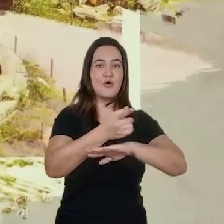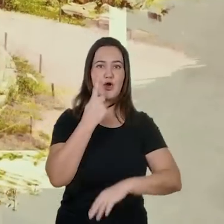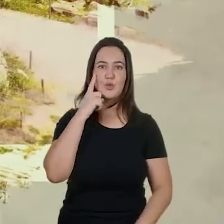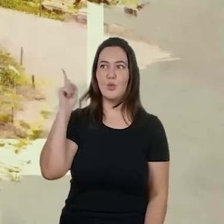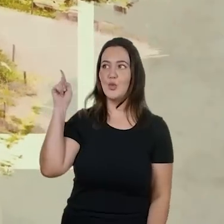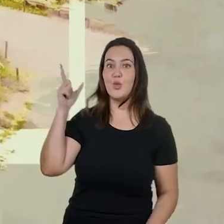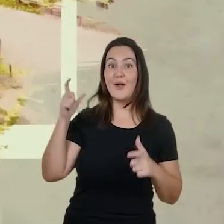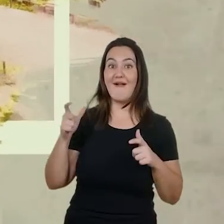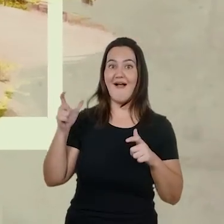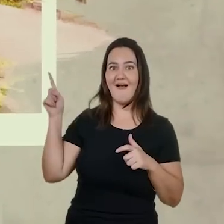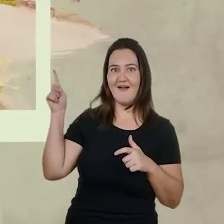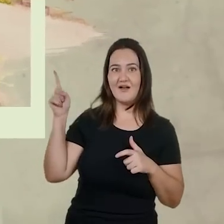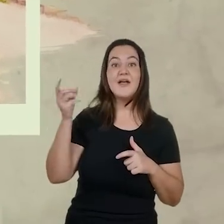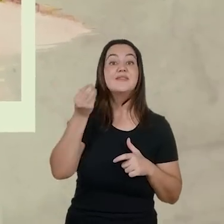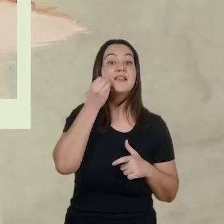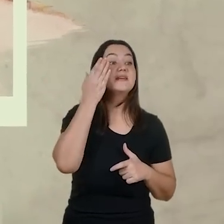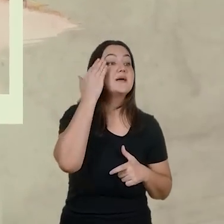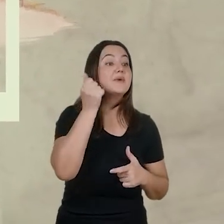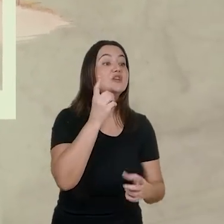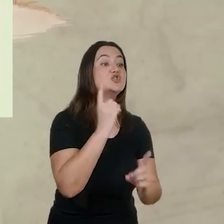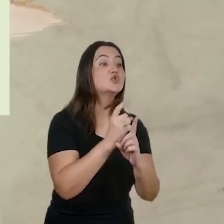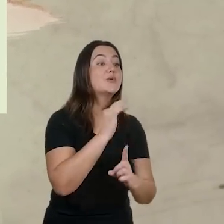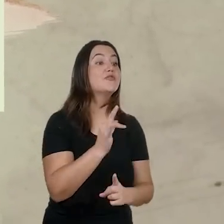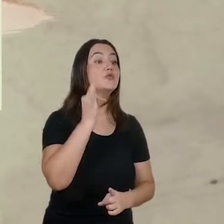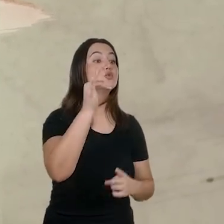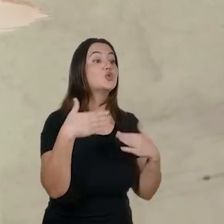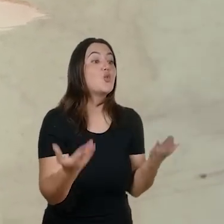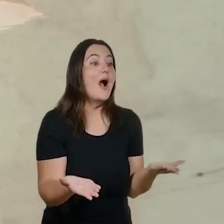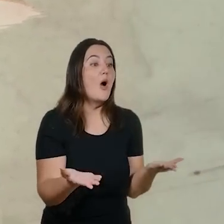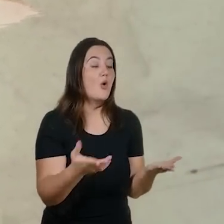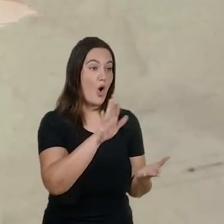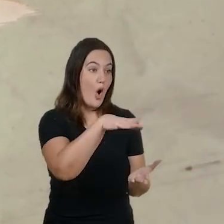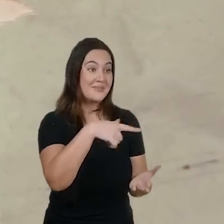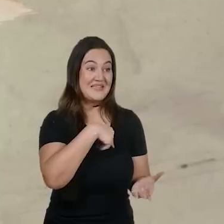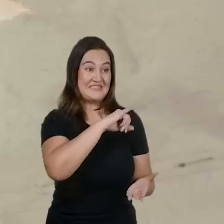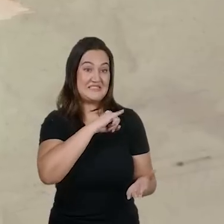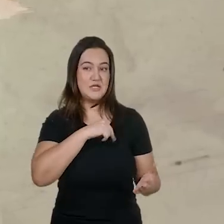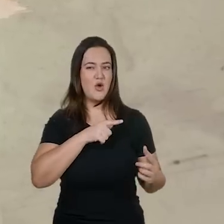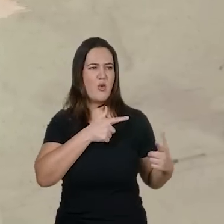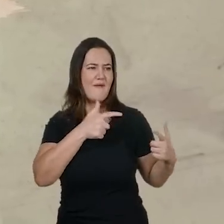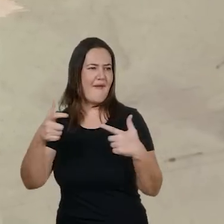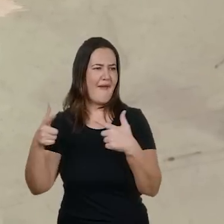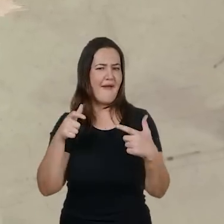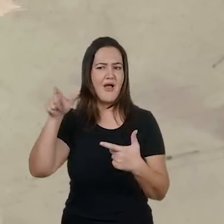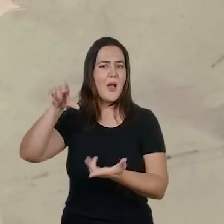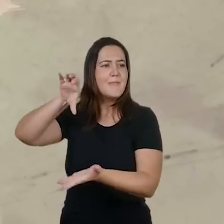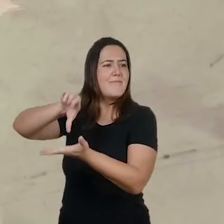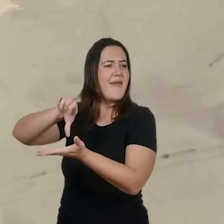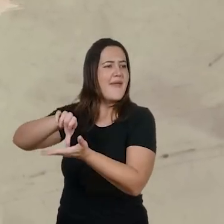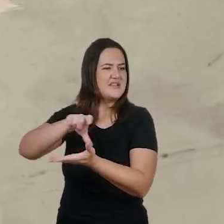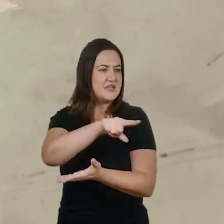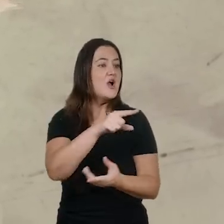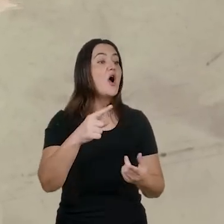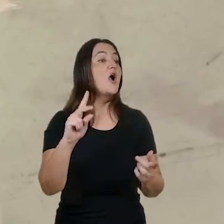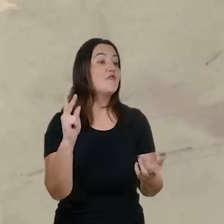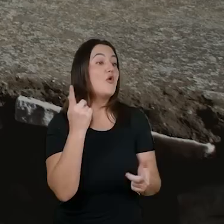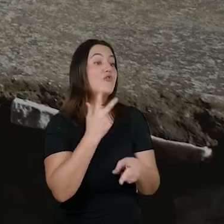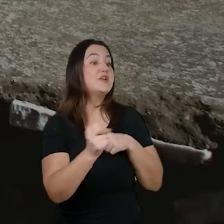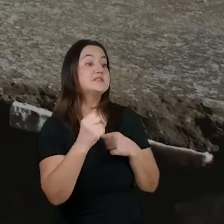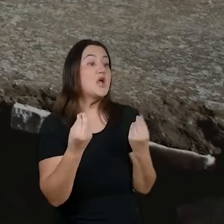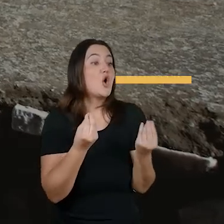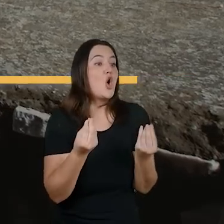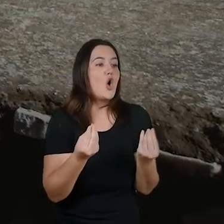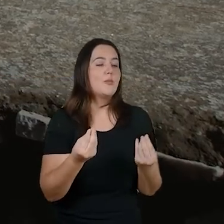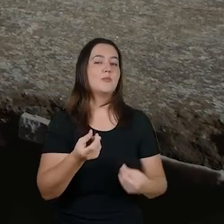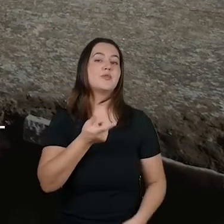quando ele chegou no oráculo de Delfos, ele falou: escuta, se eu atacar os persas, o que vai acontecer? E